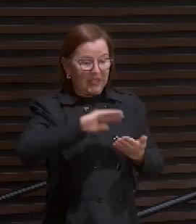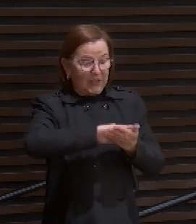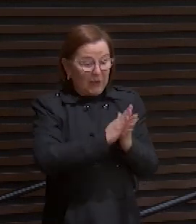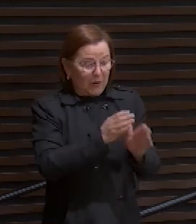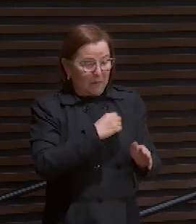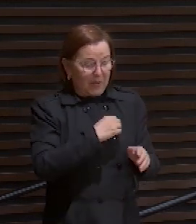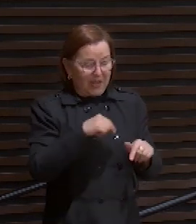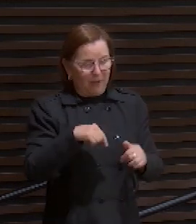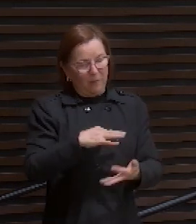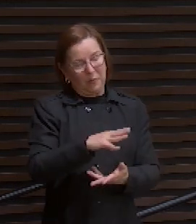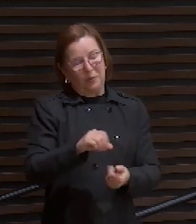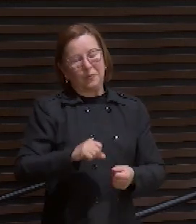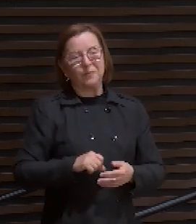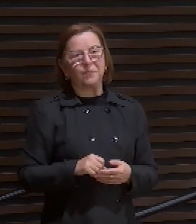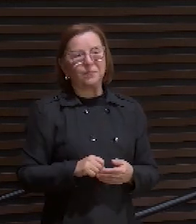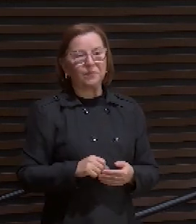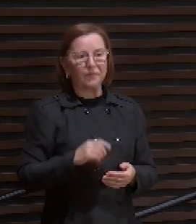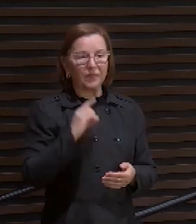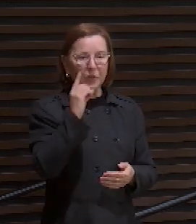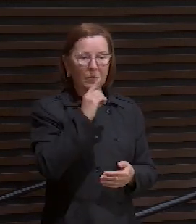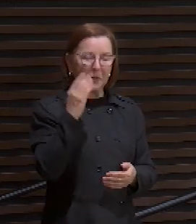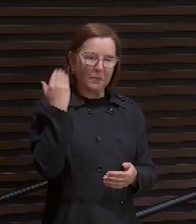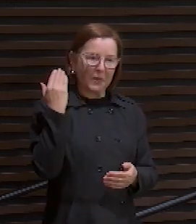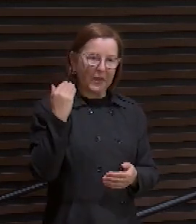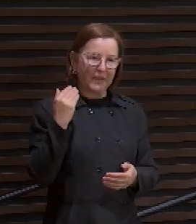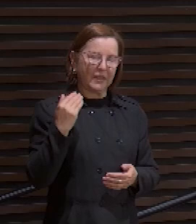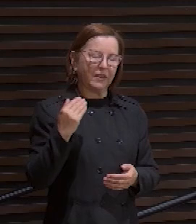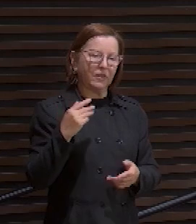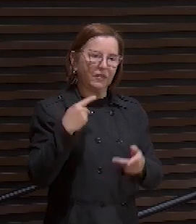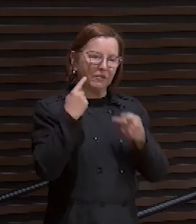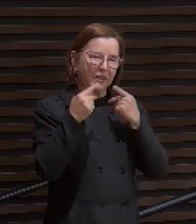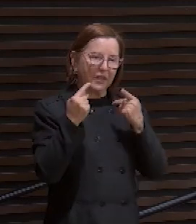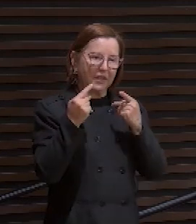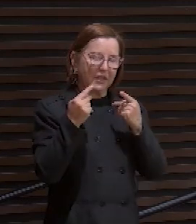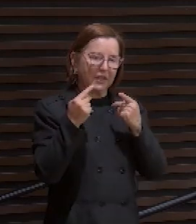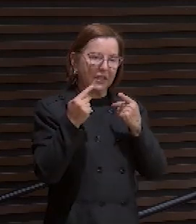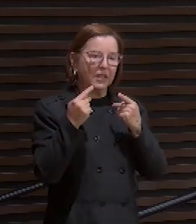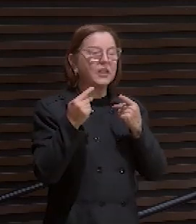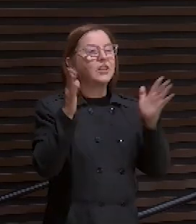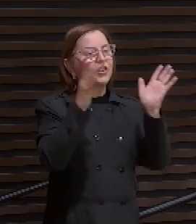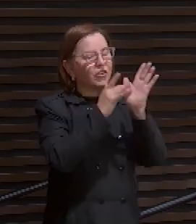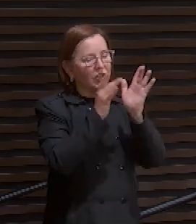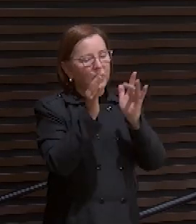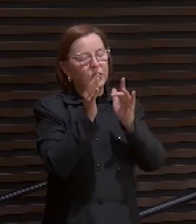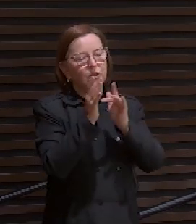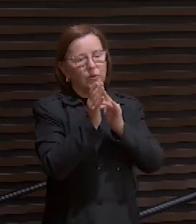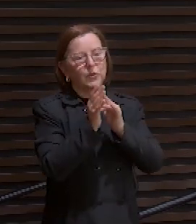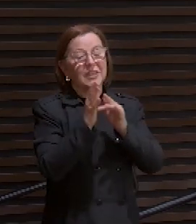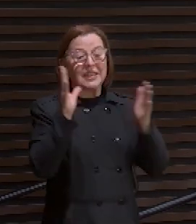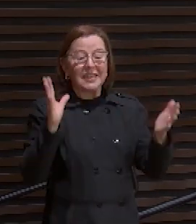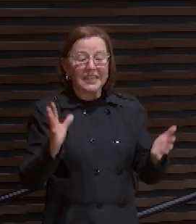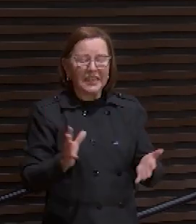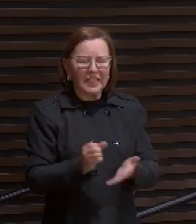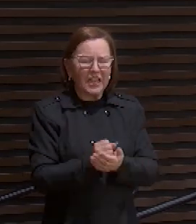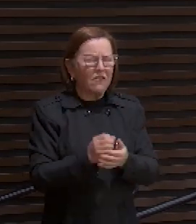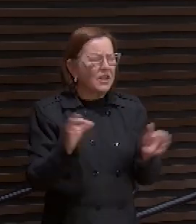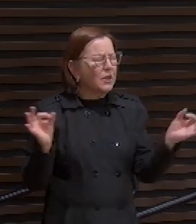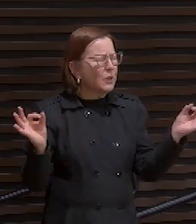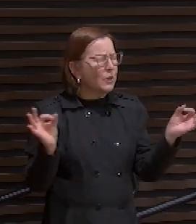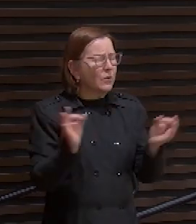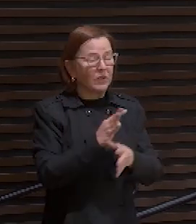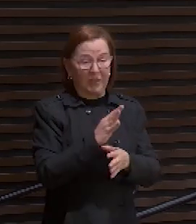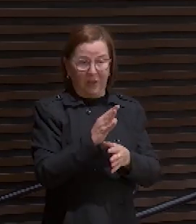Domingo passado nós falamos que, de fato, ele salva totalmente os que por ele se chegam a